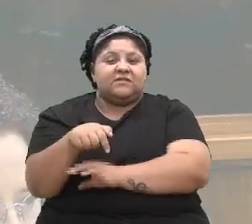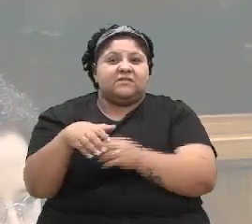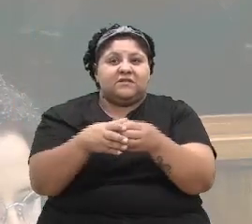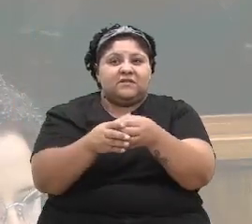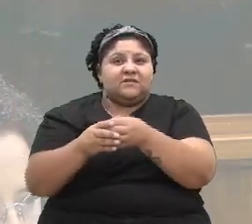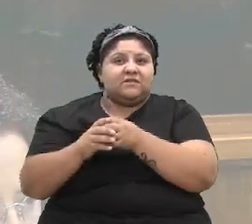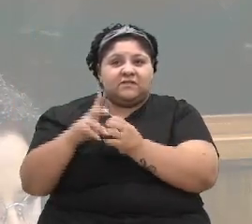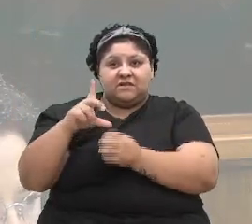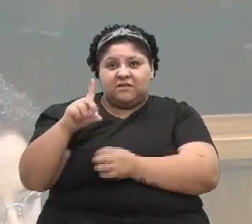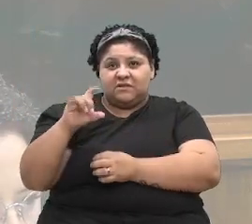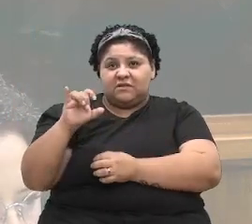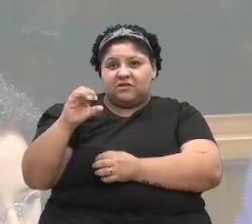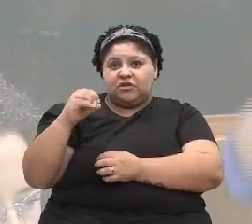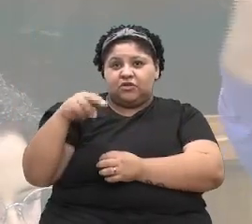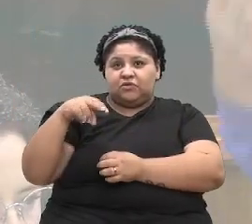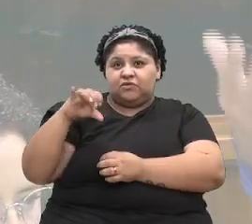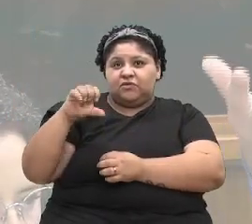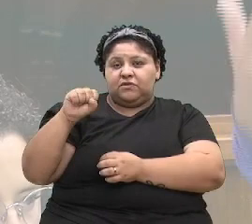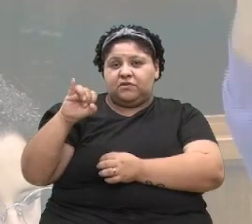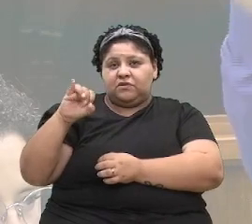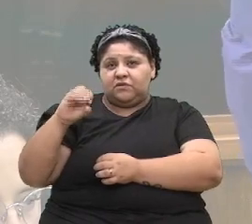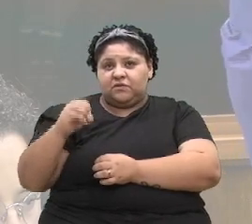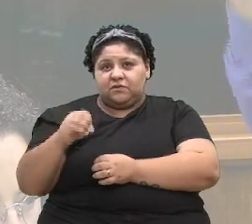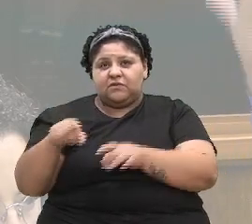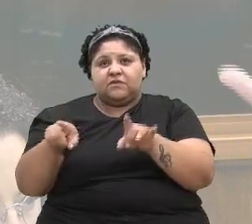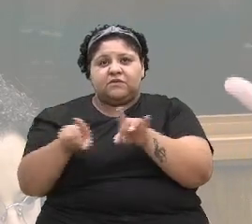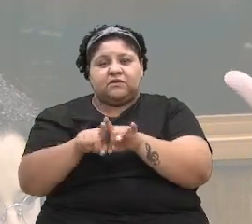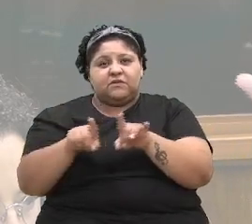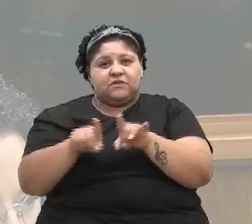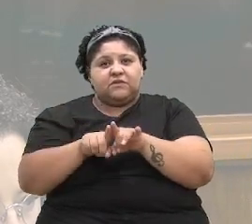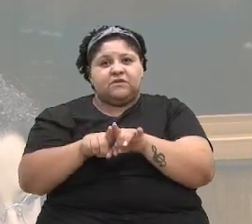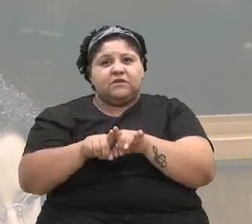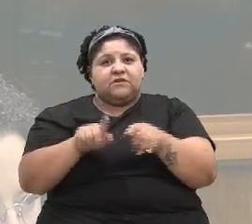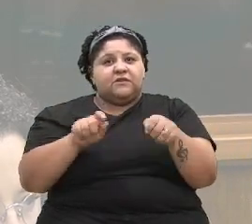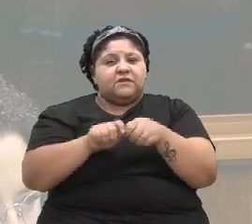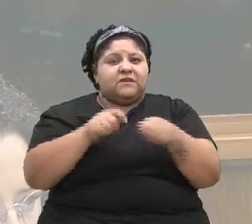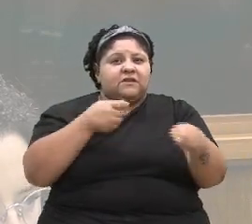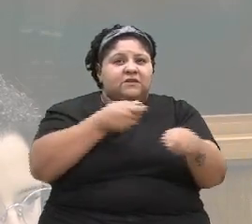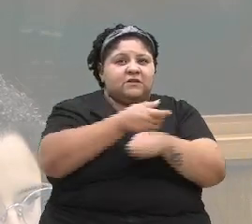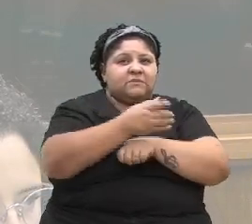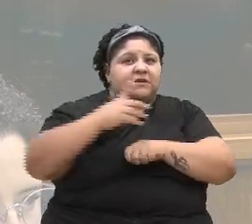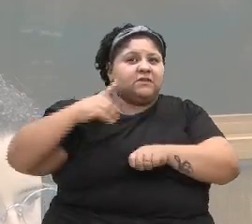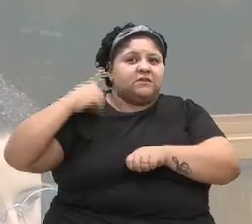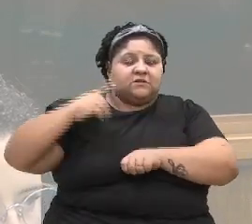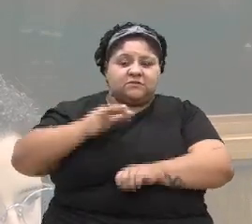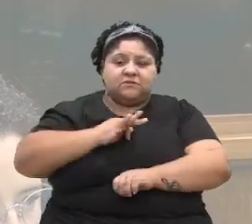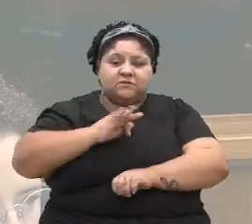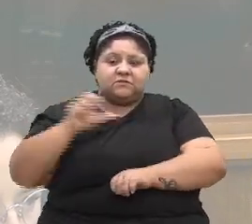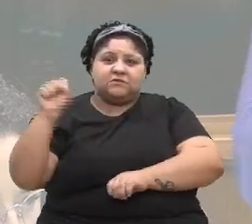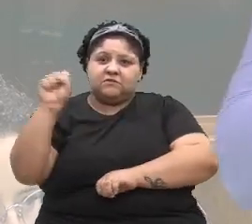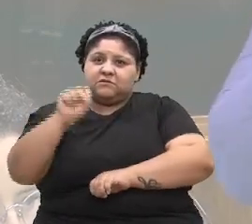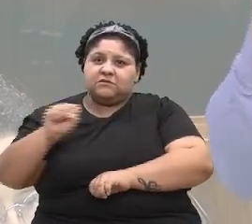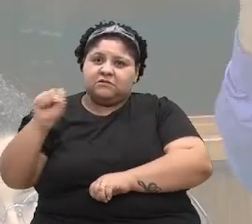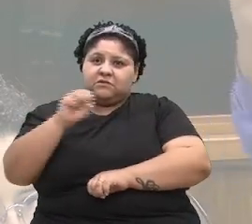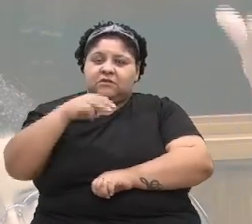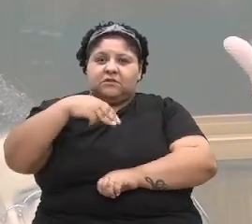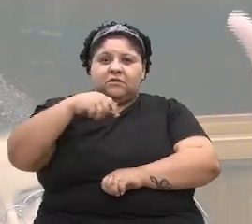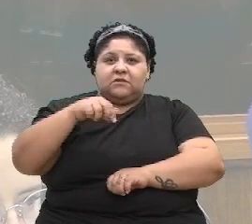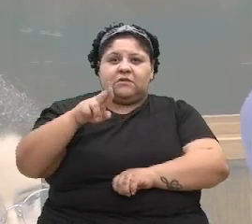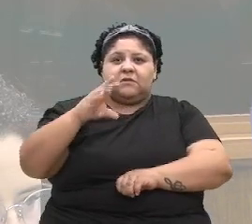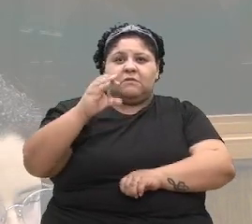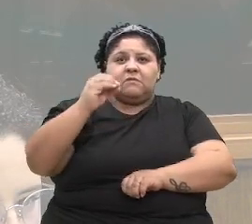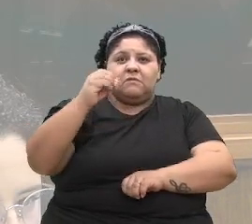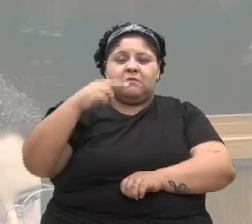partido, Dionilson Marcon, que congrega todos os deputados federais e senadores. Temos o deputado federal Marcon, a deputada federal